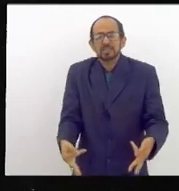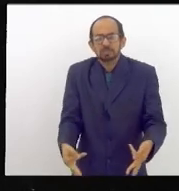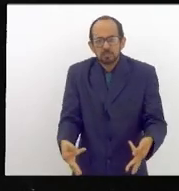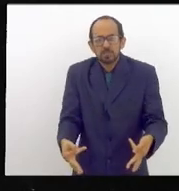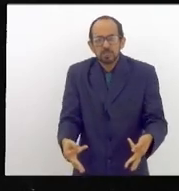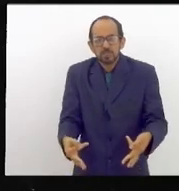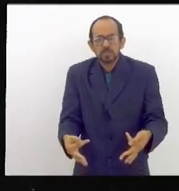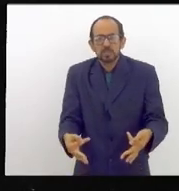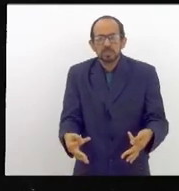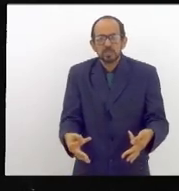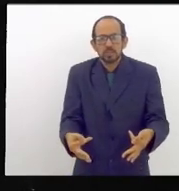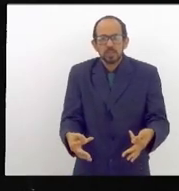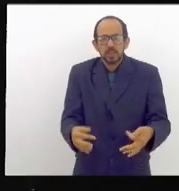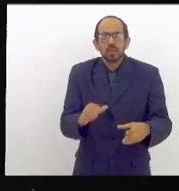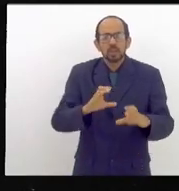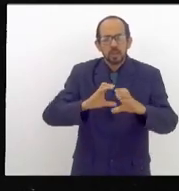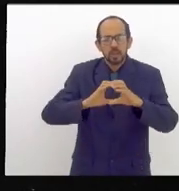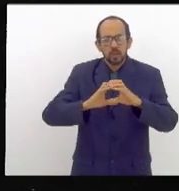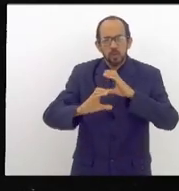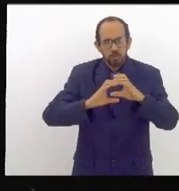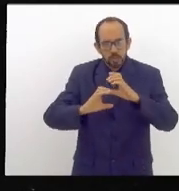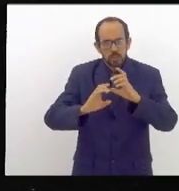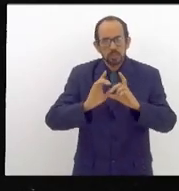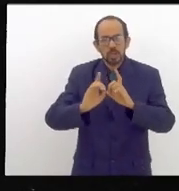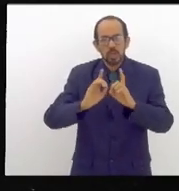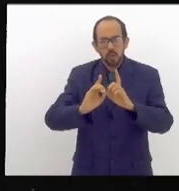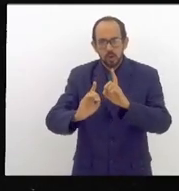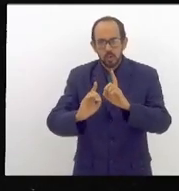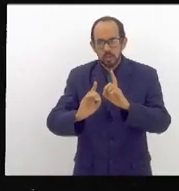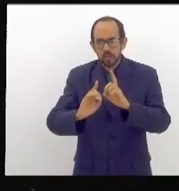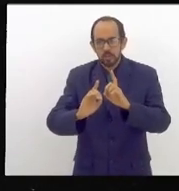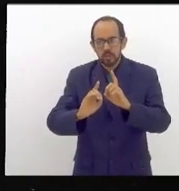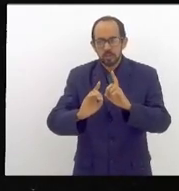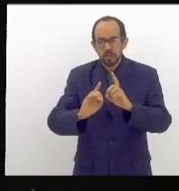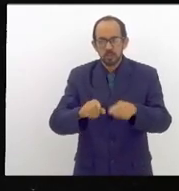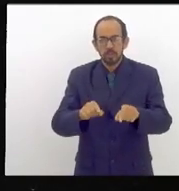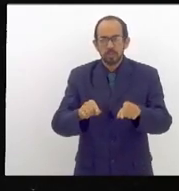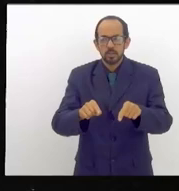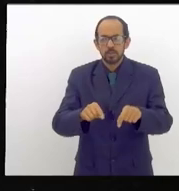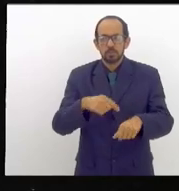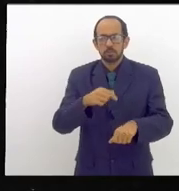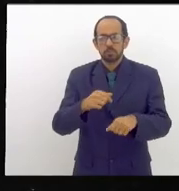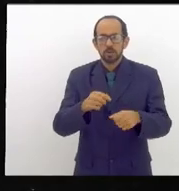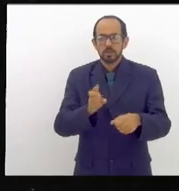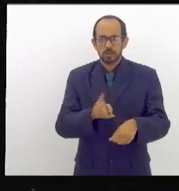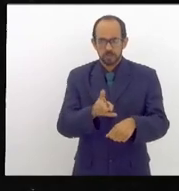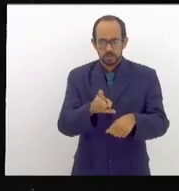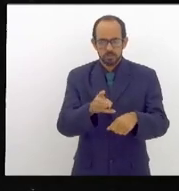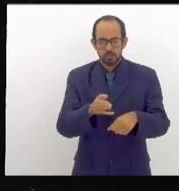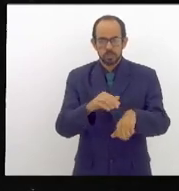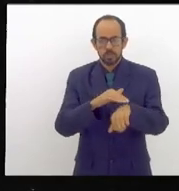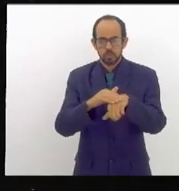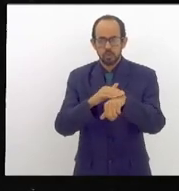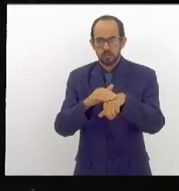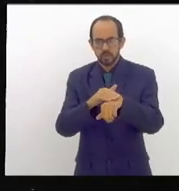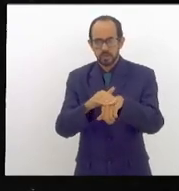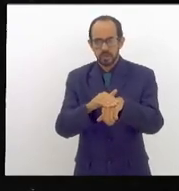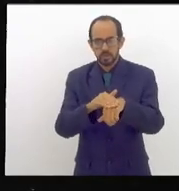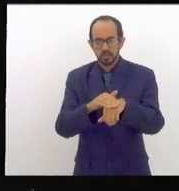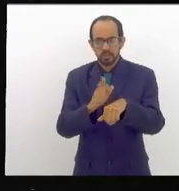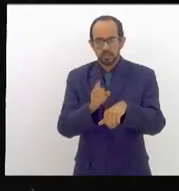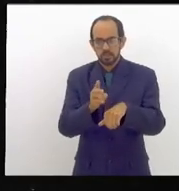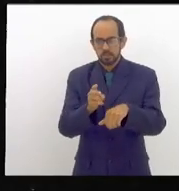de que dialoga que está sempre disposto a dialogar a conversar e que sempre também me tratou com muito